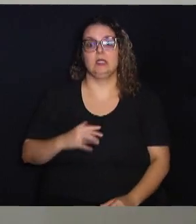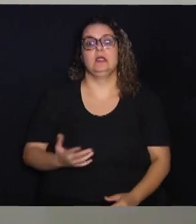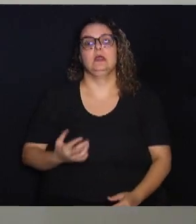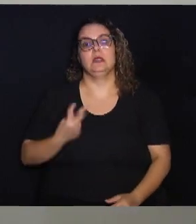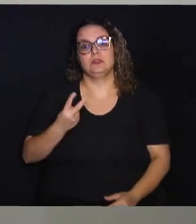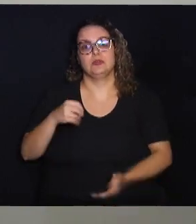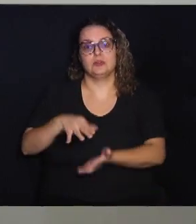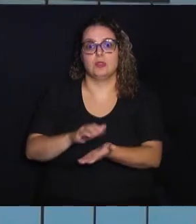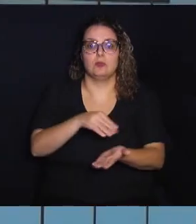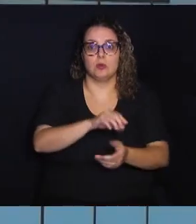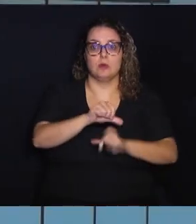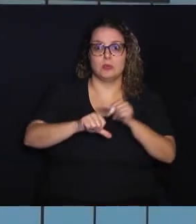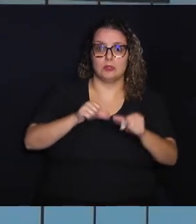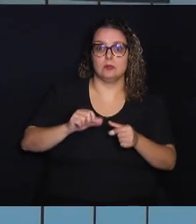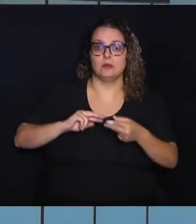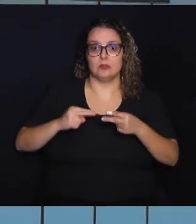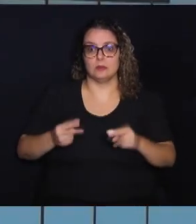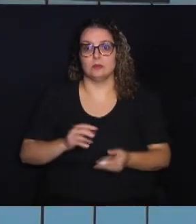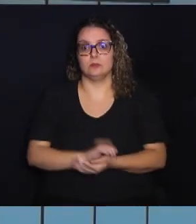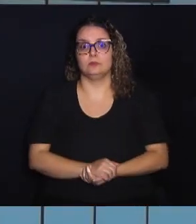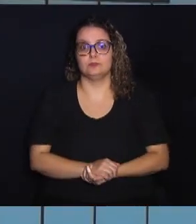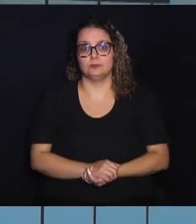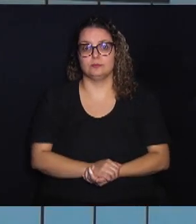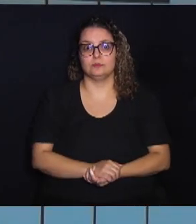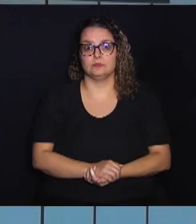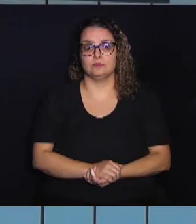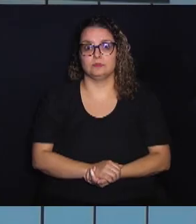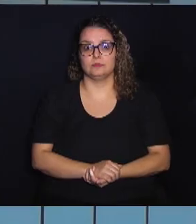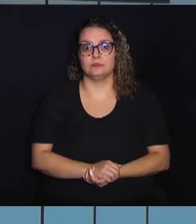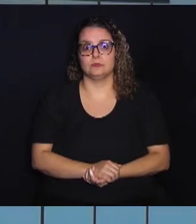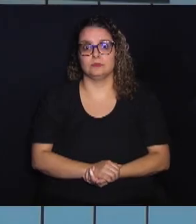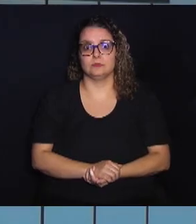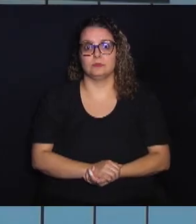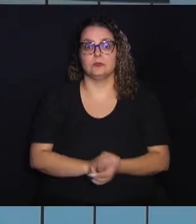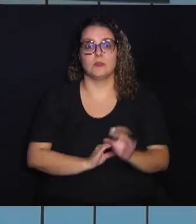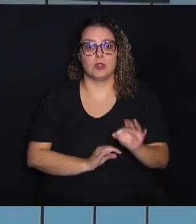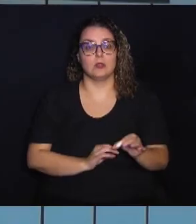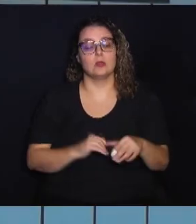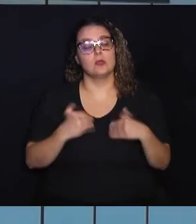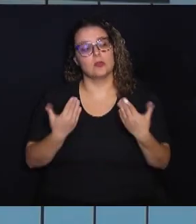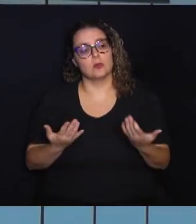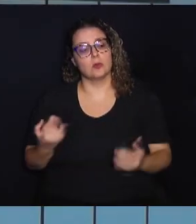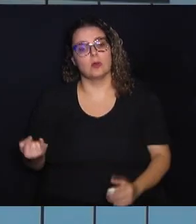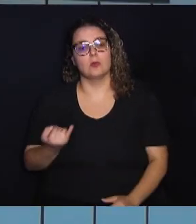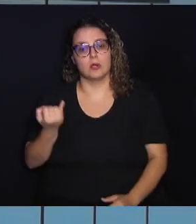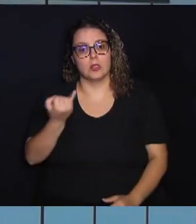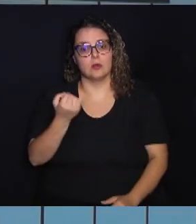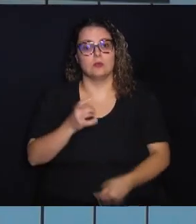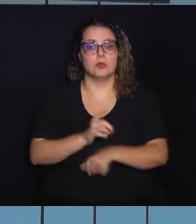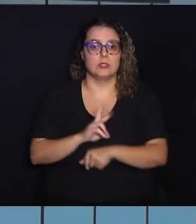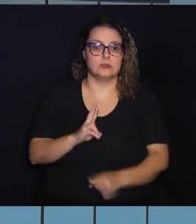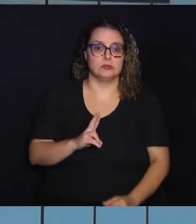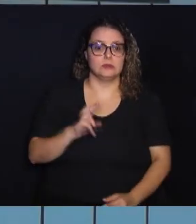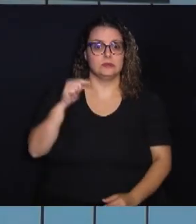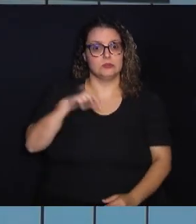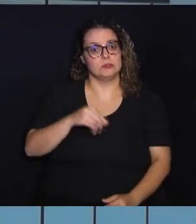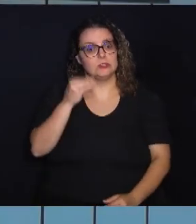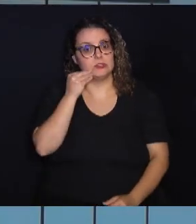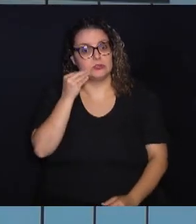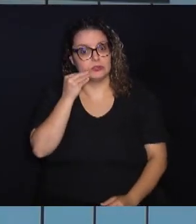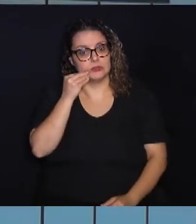genética. Doutora, Então, a origem é... Tá certo. E qual que é a importância, doutora, desse